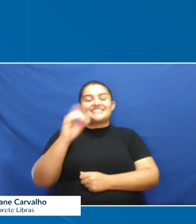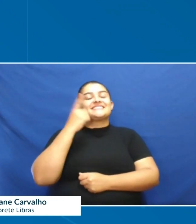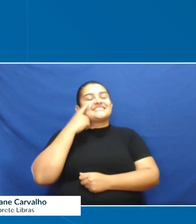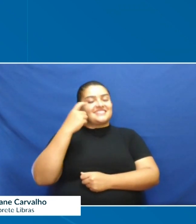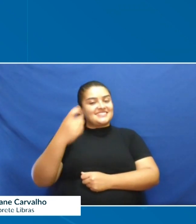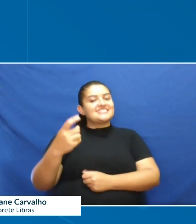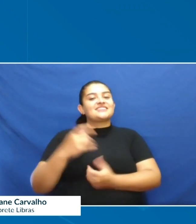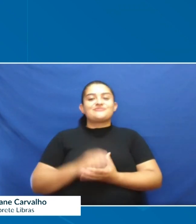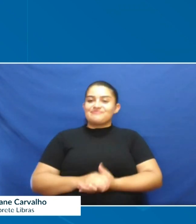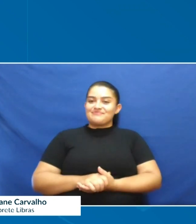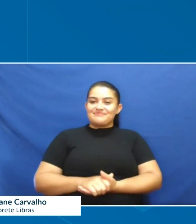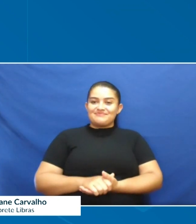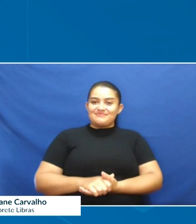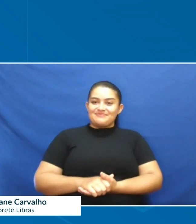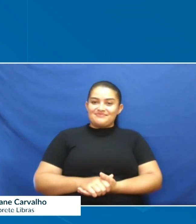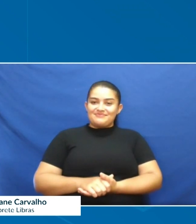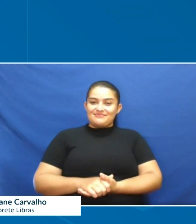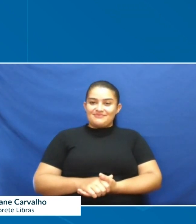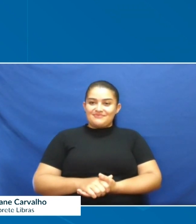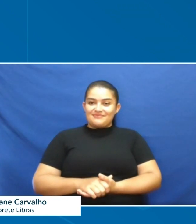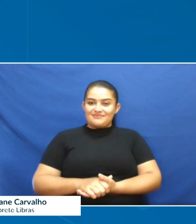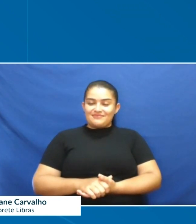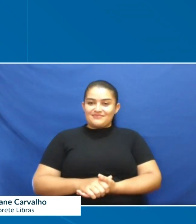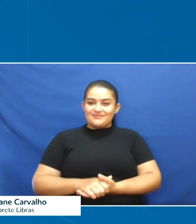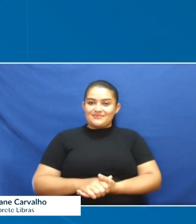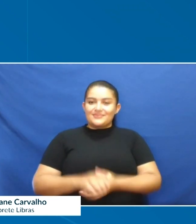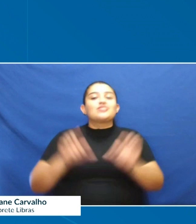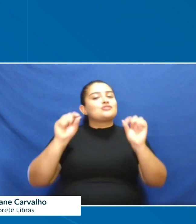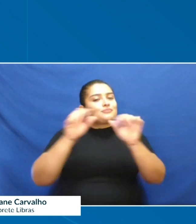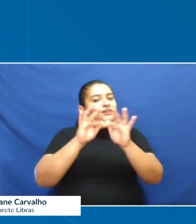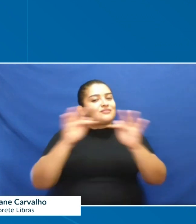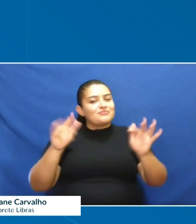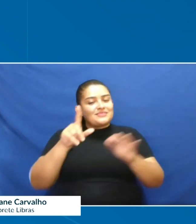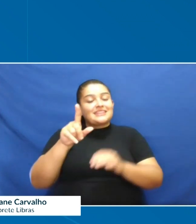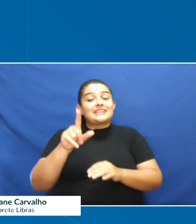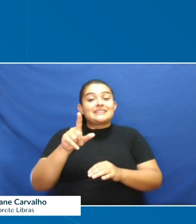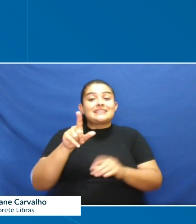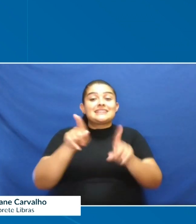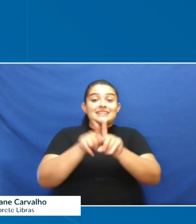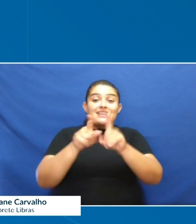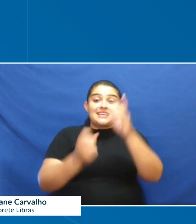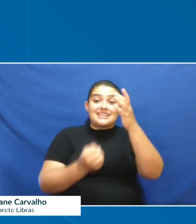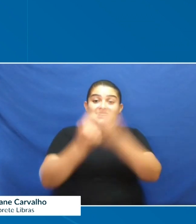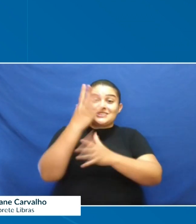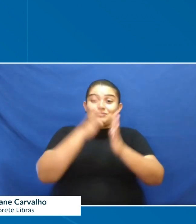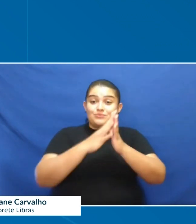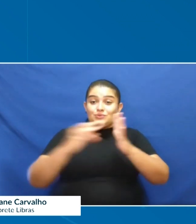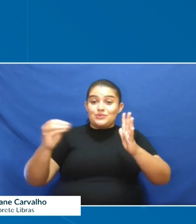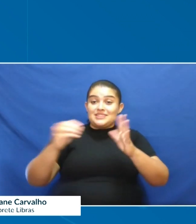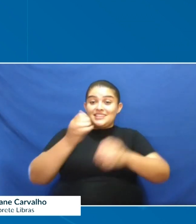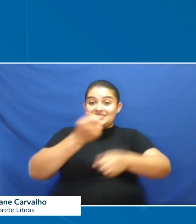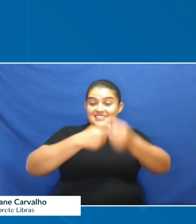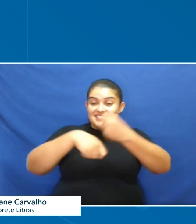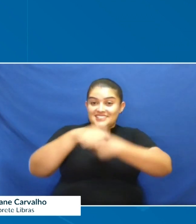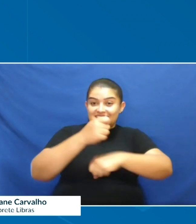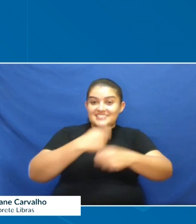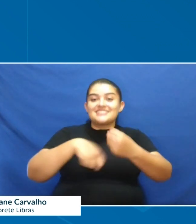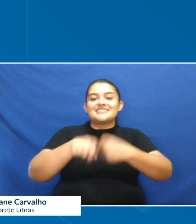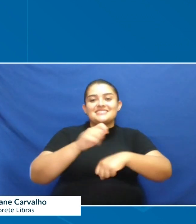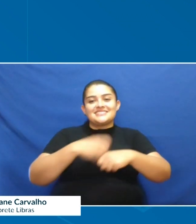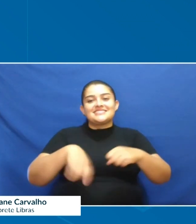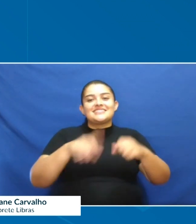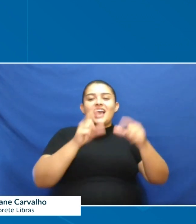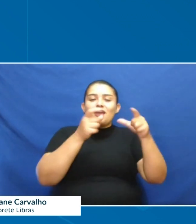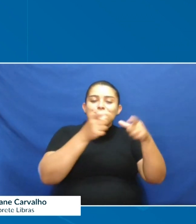interessante. Desculpa, Marcelo, só para finalizar, e cria um novo modelo de negócio, que são essas